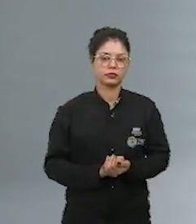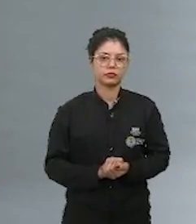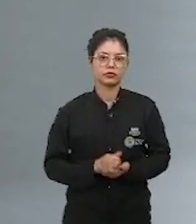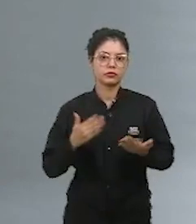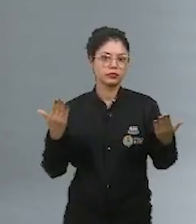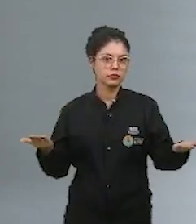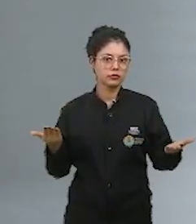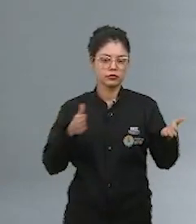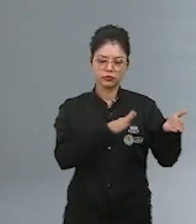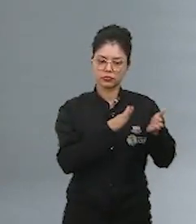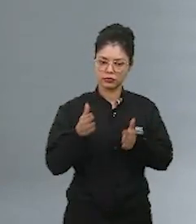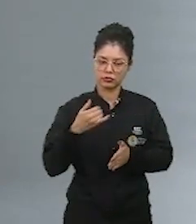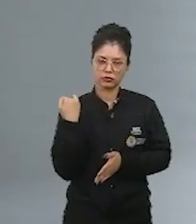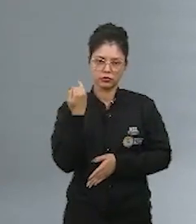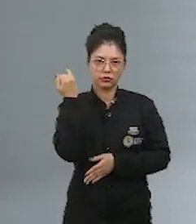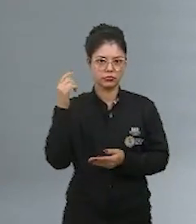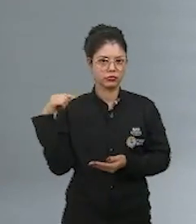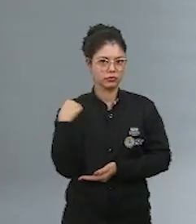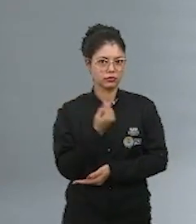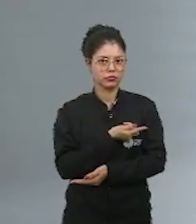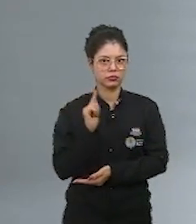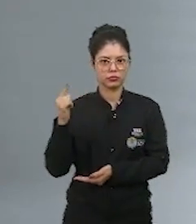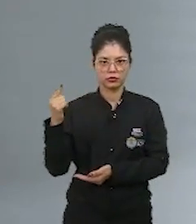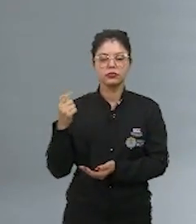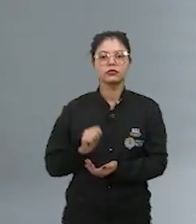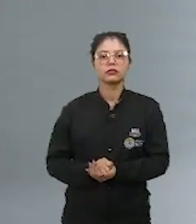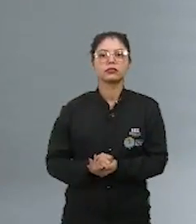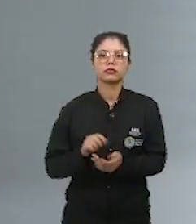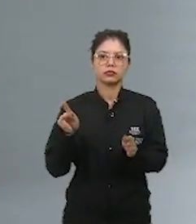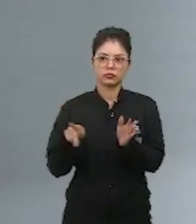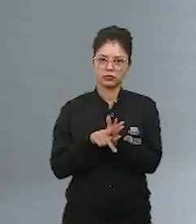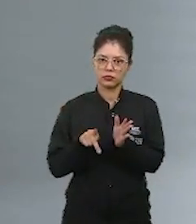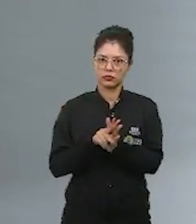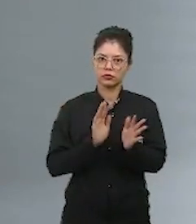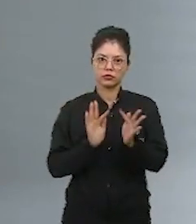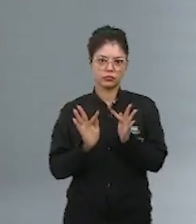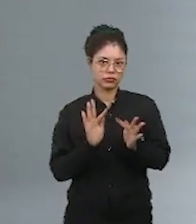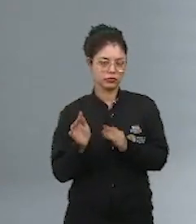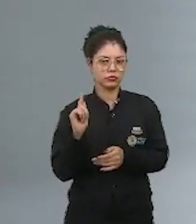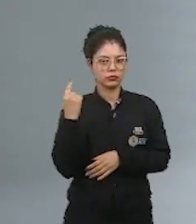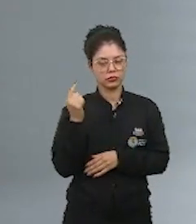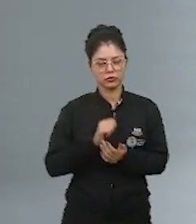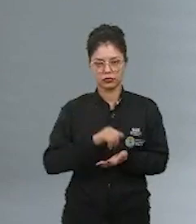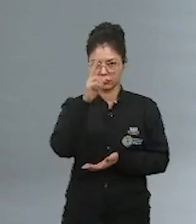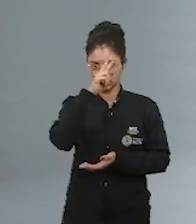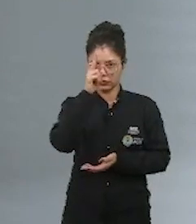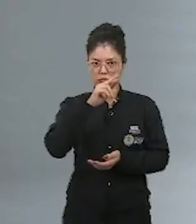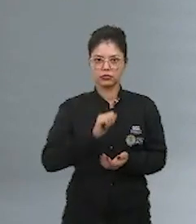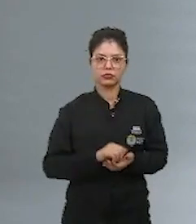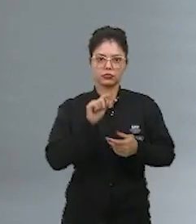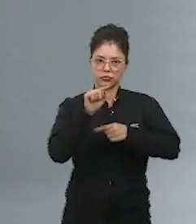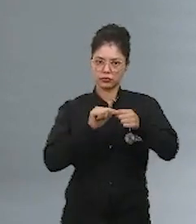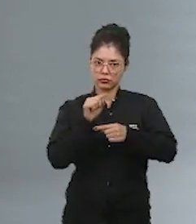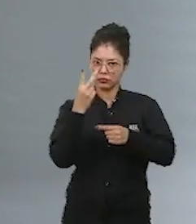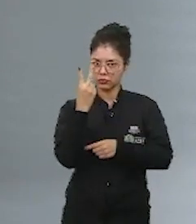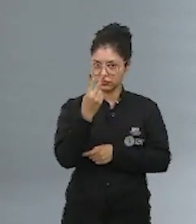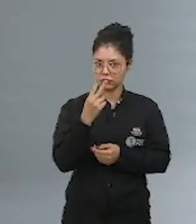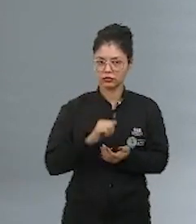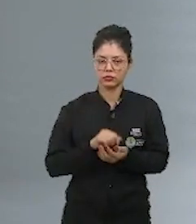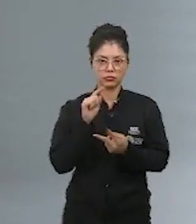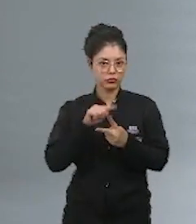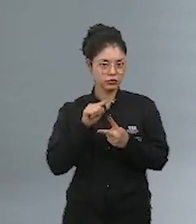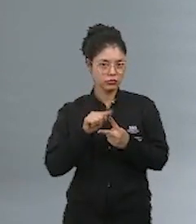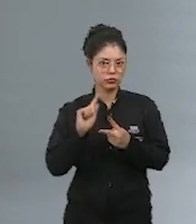tá? Essa parte que é tão importante aí para a Geografia, que faz parte da Geografia Física. Lembrando que a Geografia ela se divide em duas,